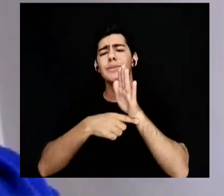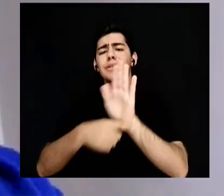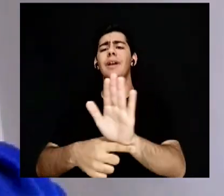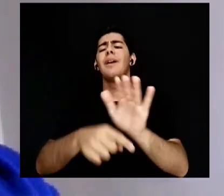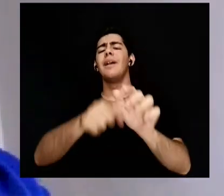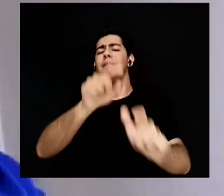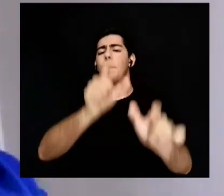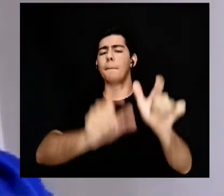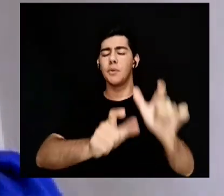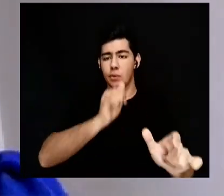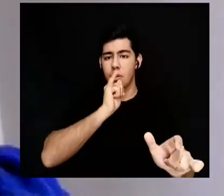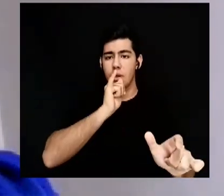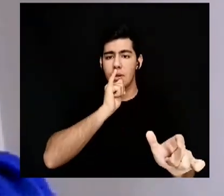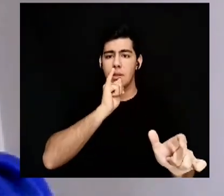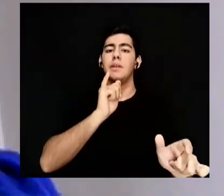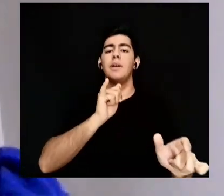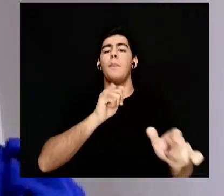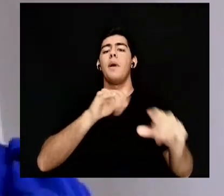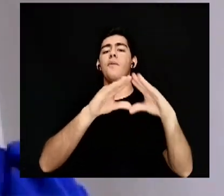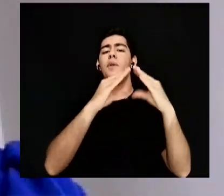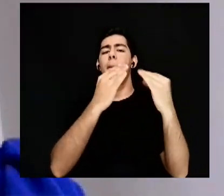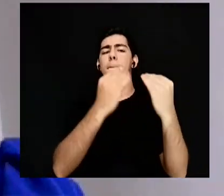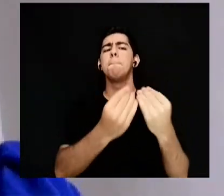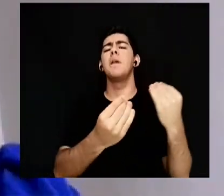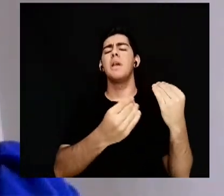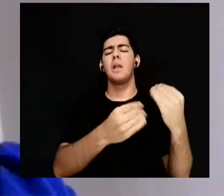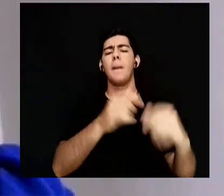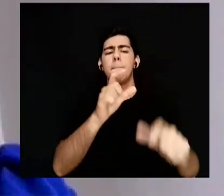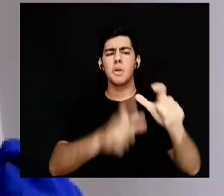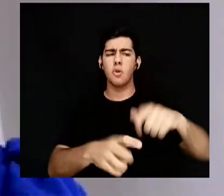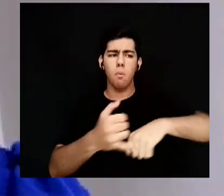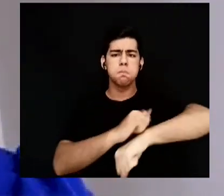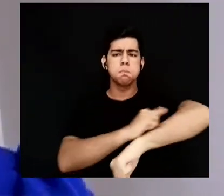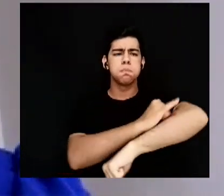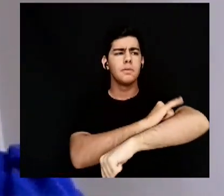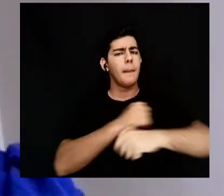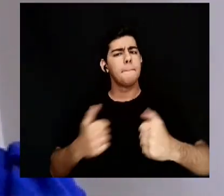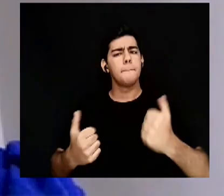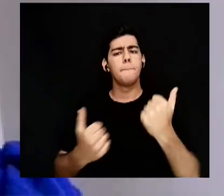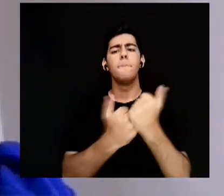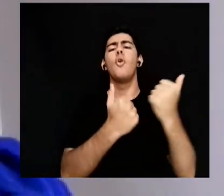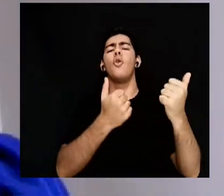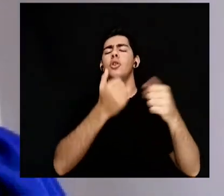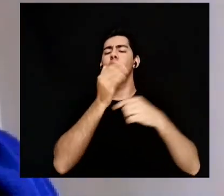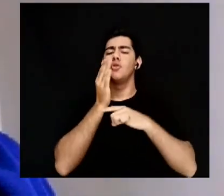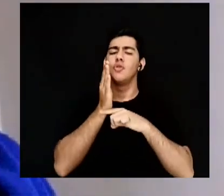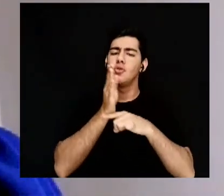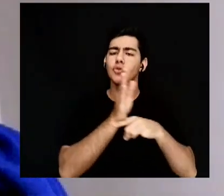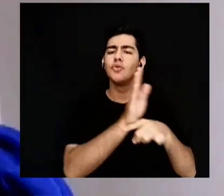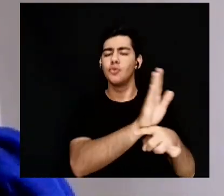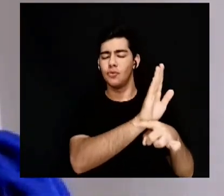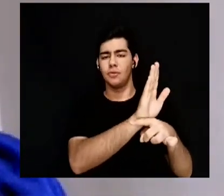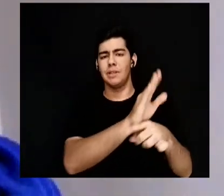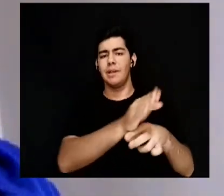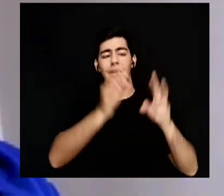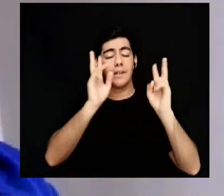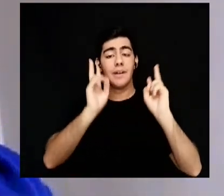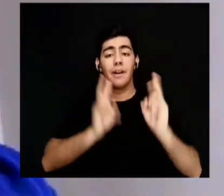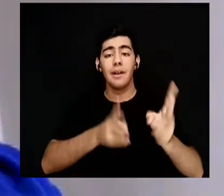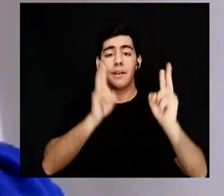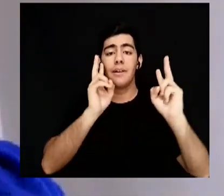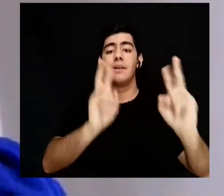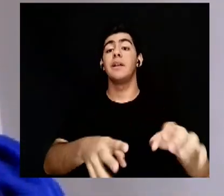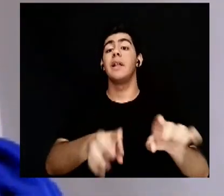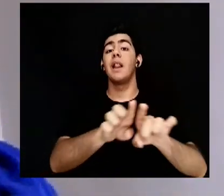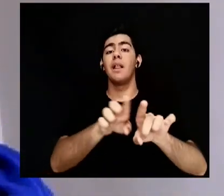com obesidade, com sobrepeso, com excesso de adiposidade, acolher sempre, né? E tentar sempre achar uma